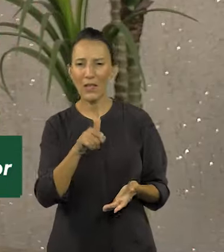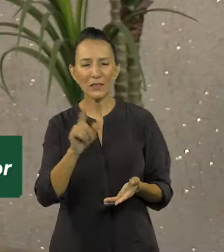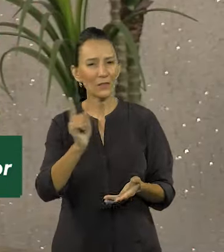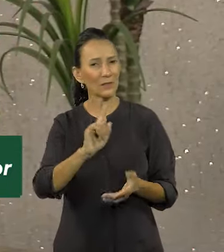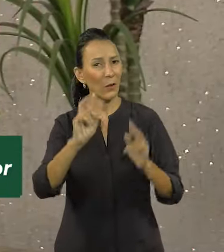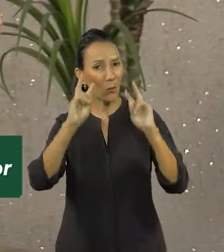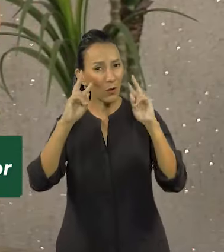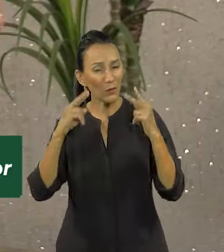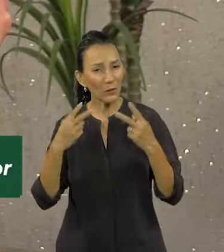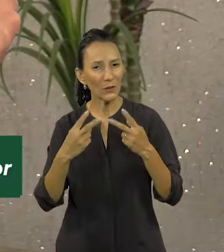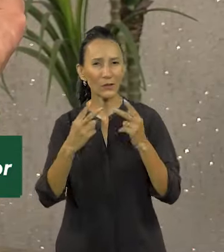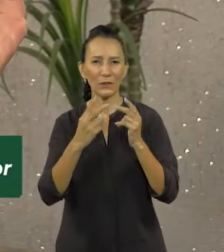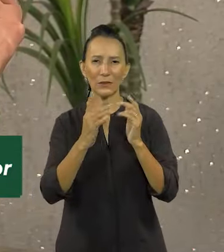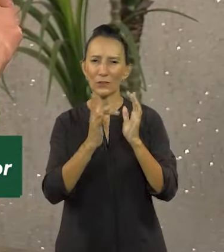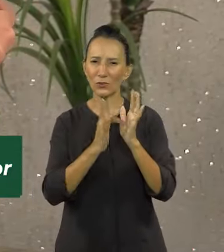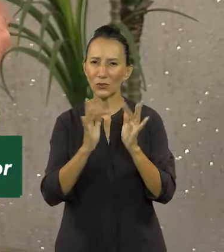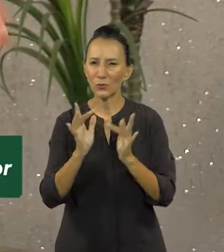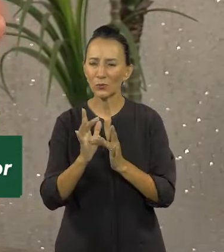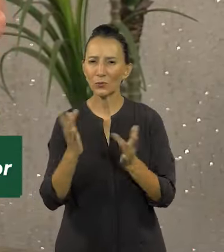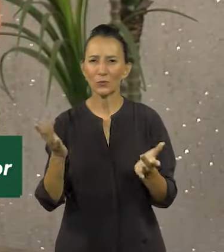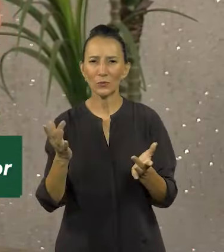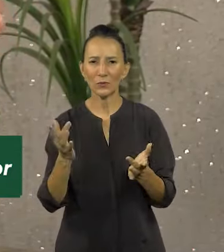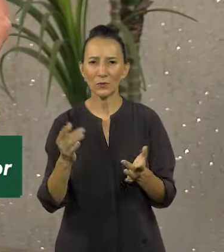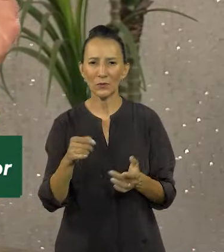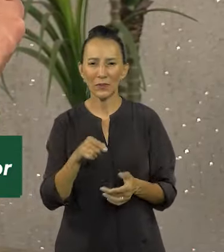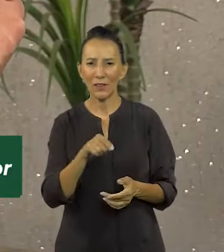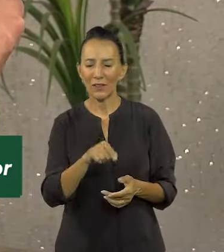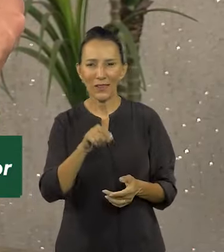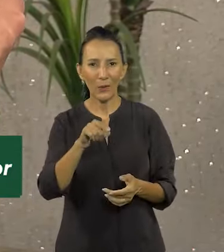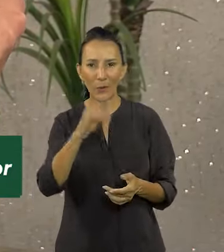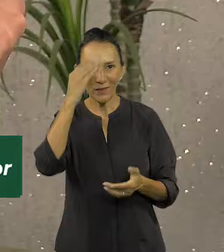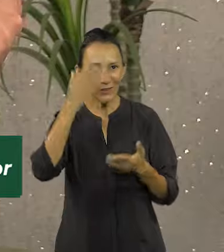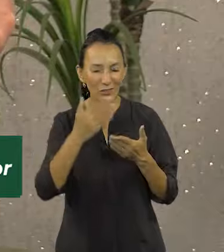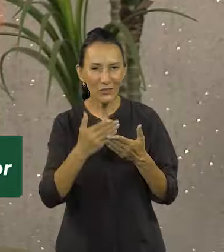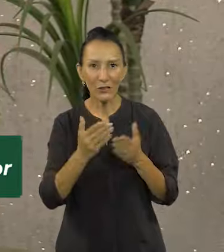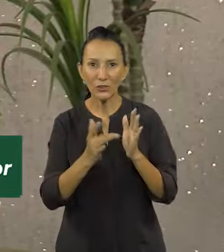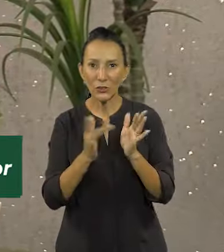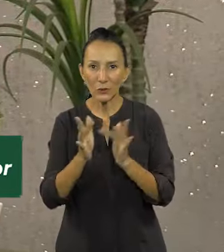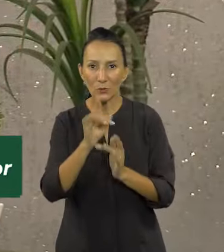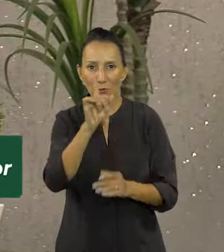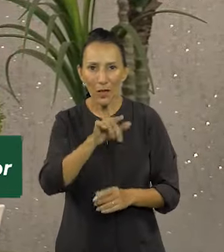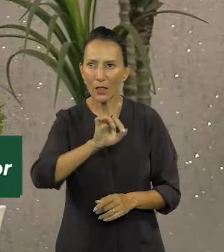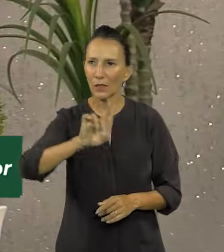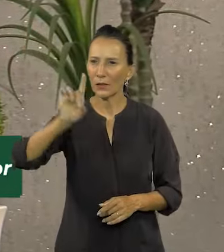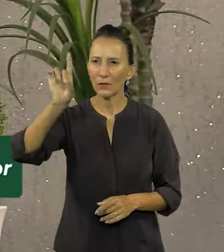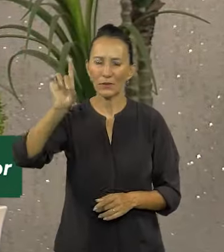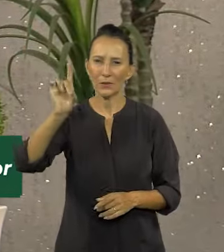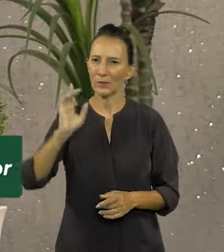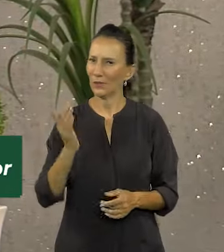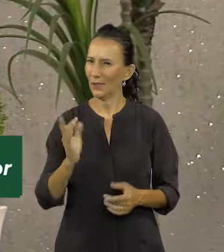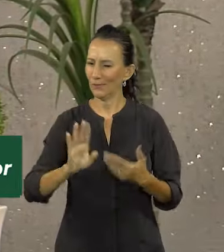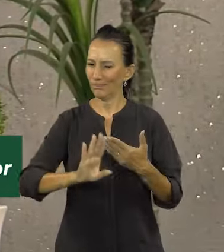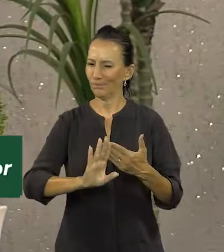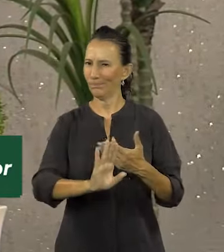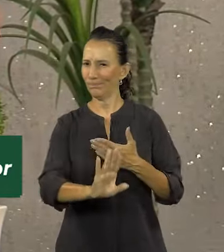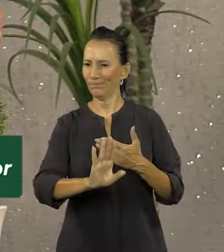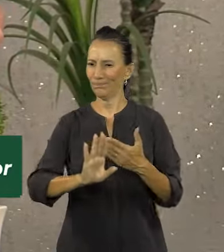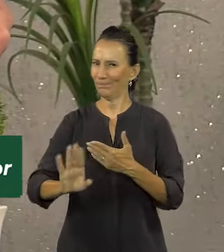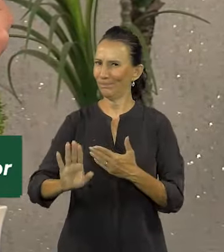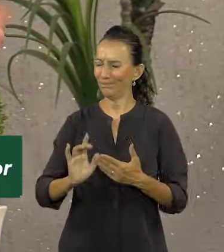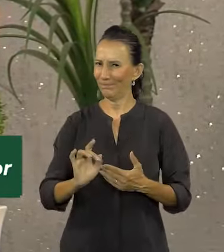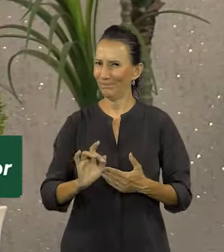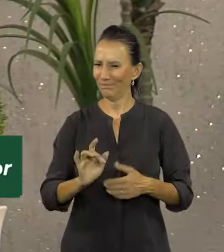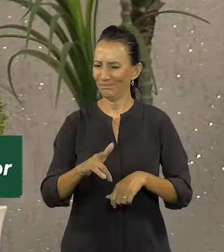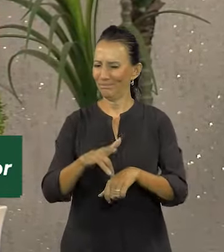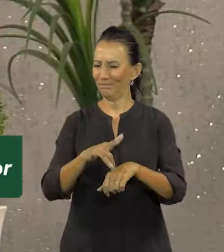negam que ele é Deus Sai fora ó do portão mesmo sou testemunha de Jeová você fala ass obrigado não